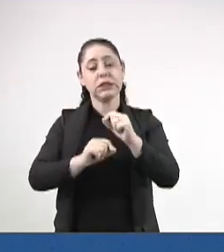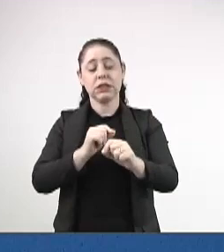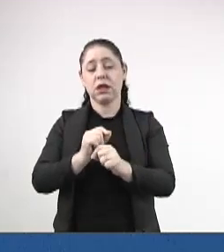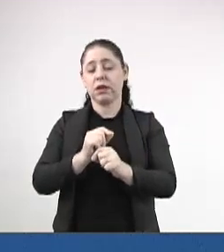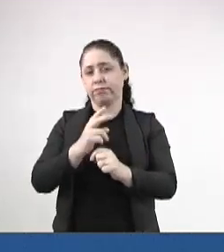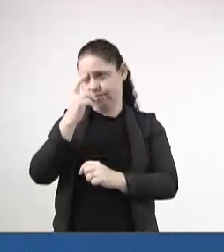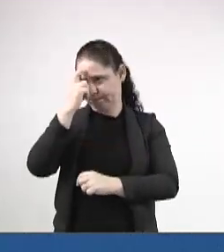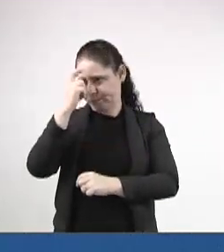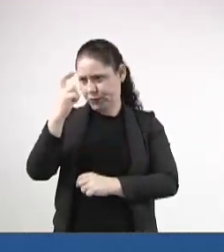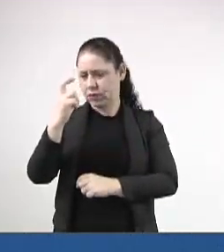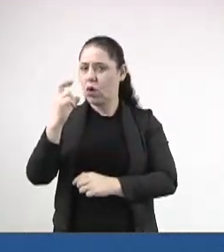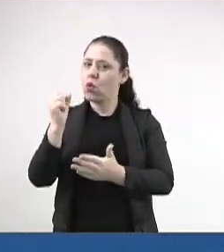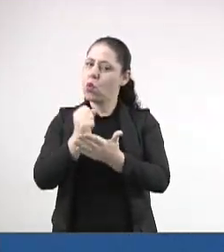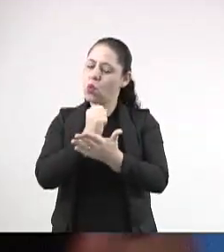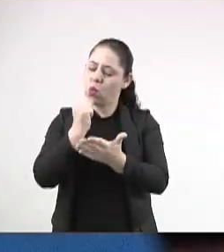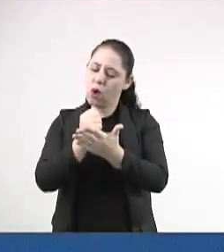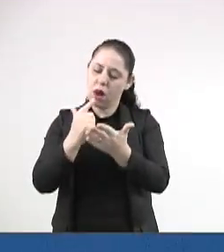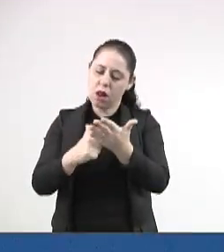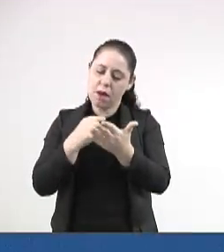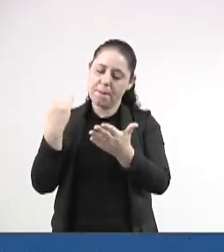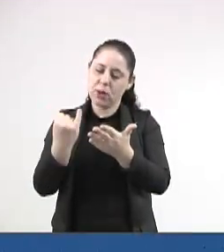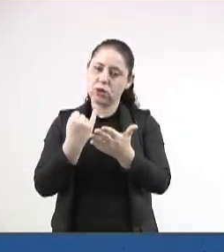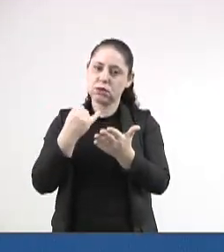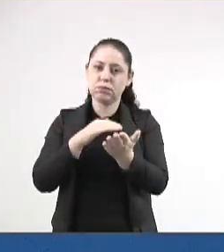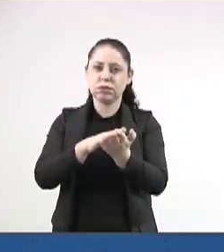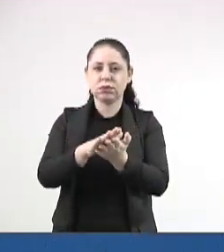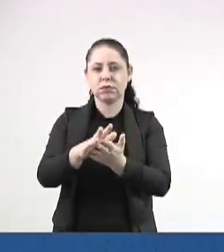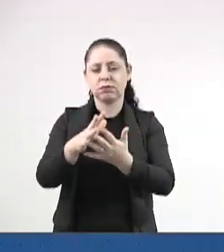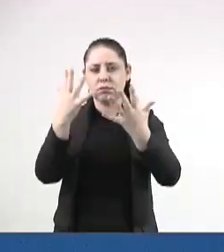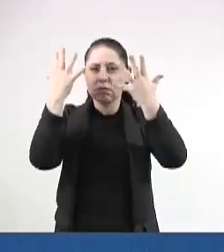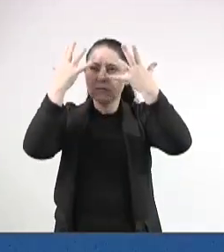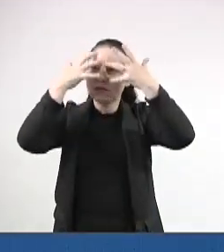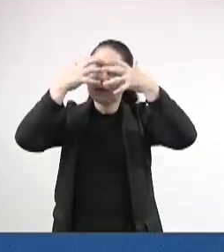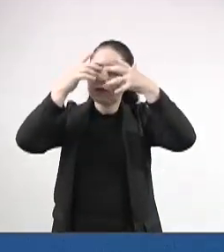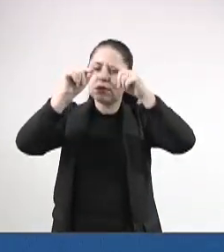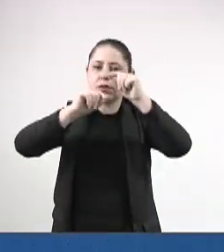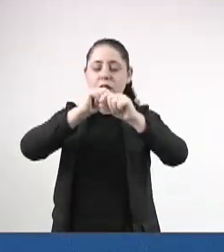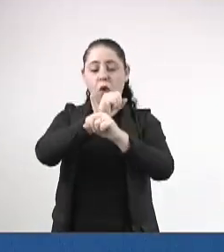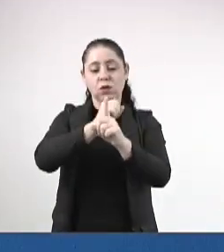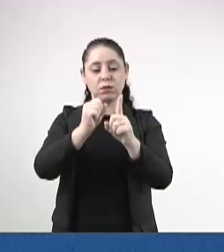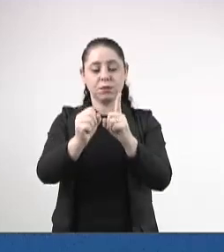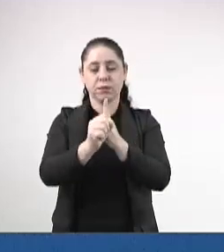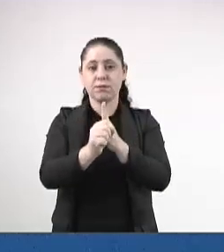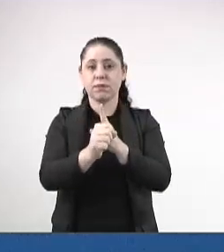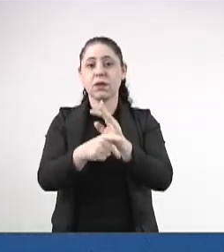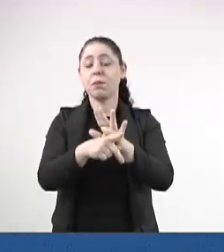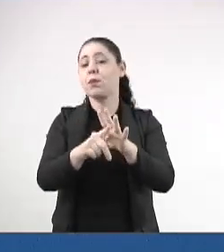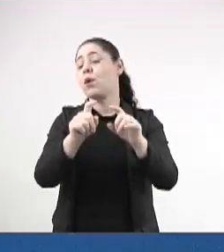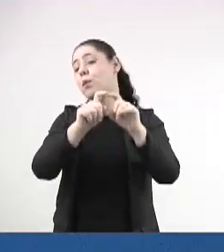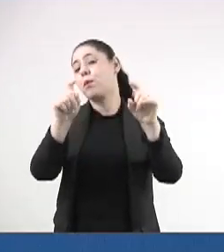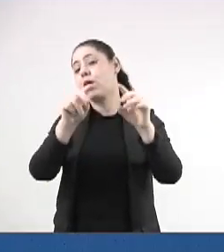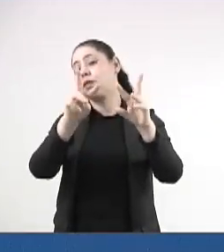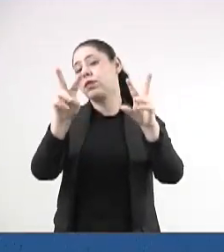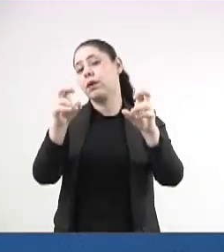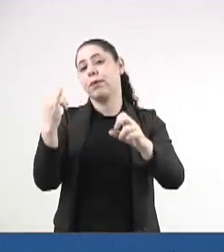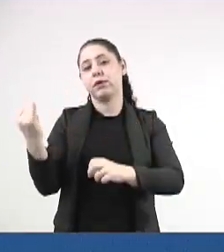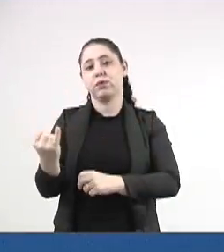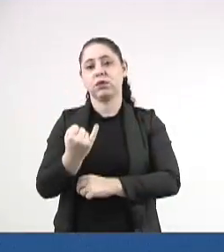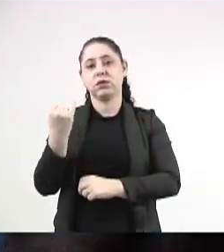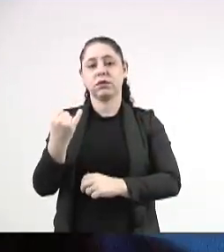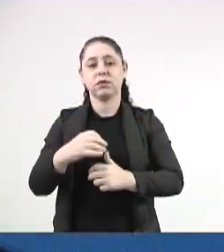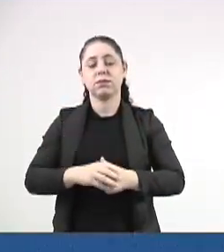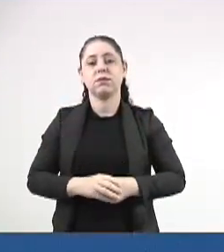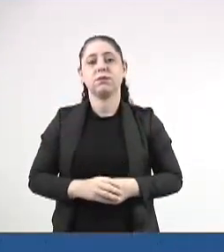que deixou uma obra muito importante para a reflexão da sociedade sobre a